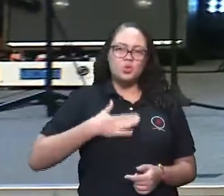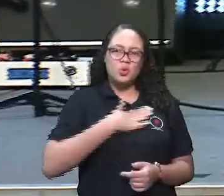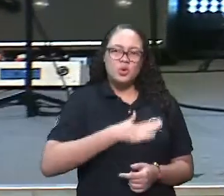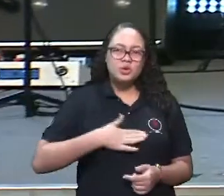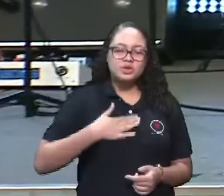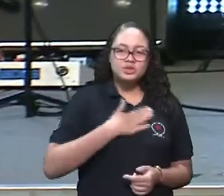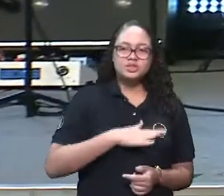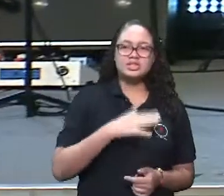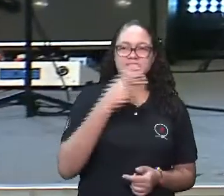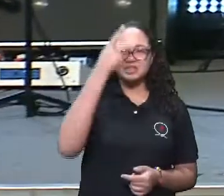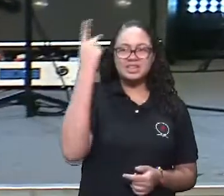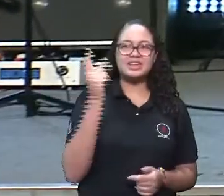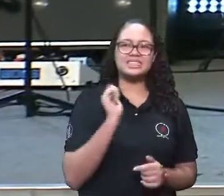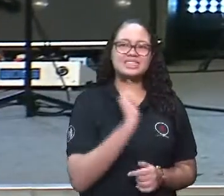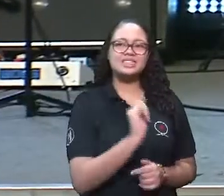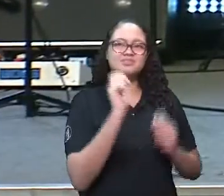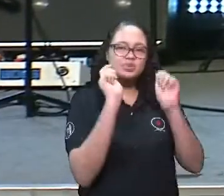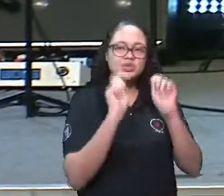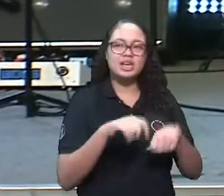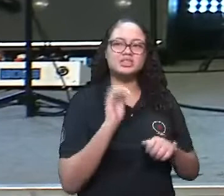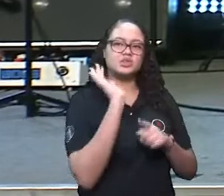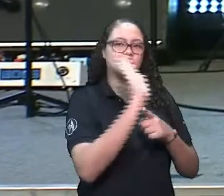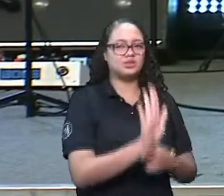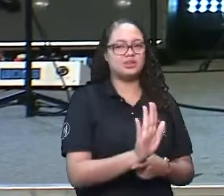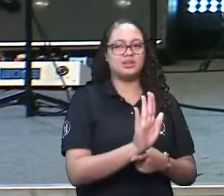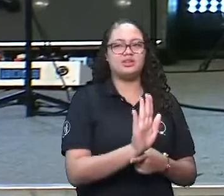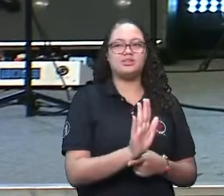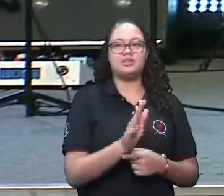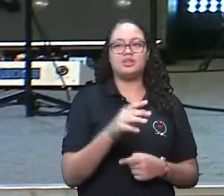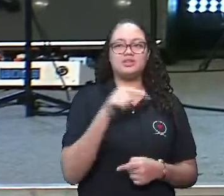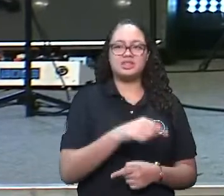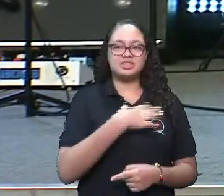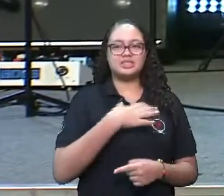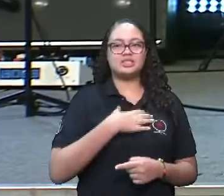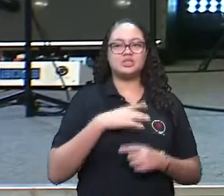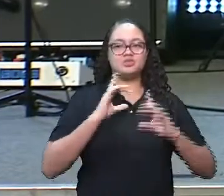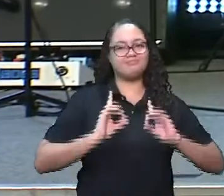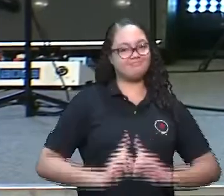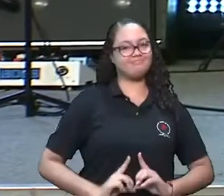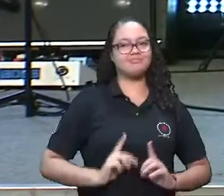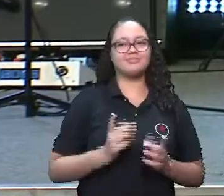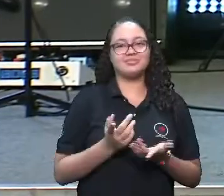assim: cara, se eu pudesse eu te ajudava. O cara ficou mais deprimido ainda.